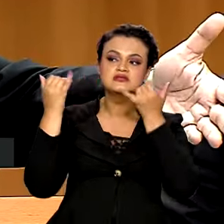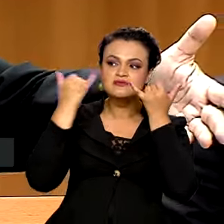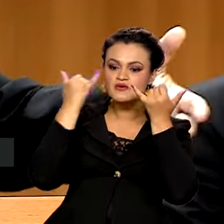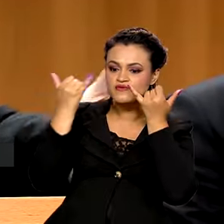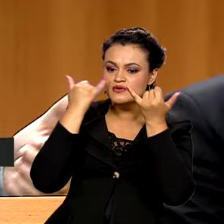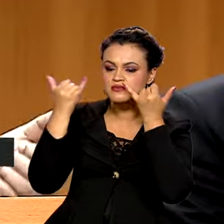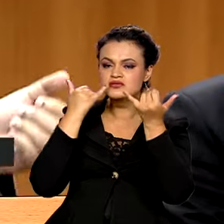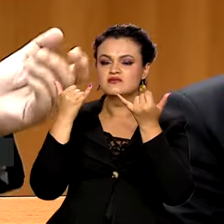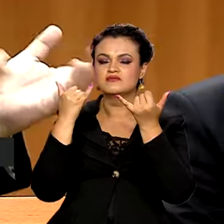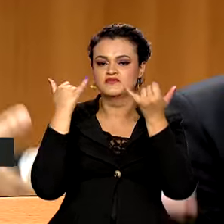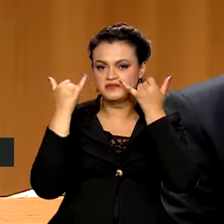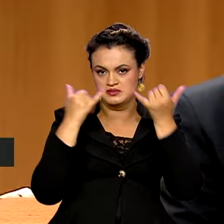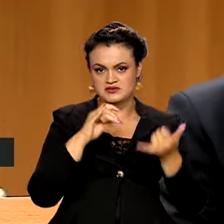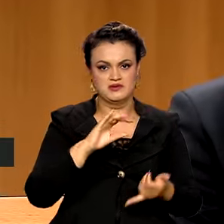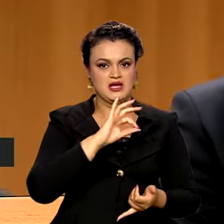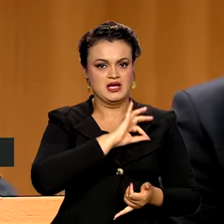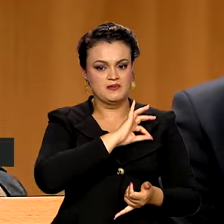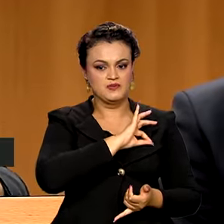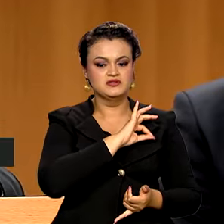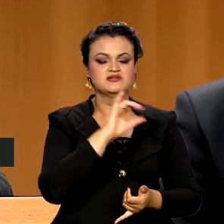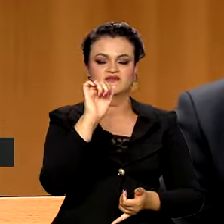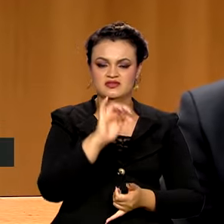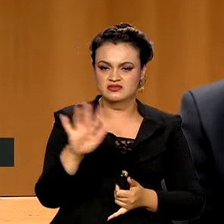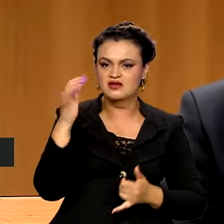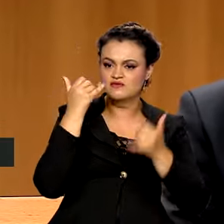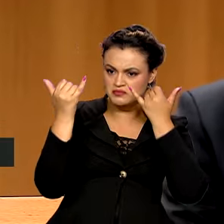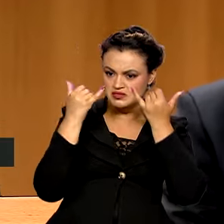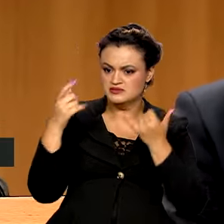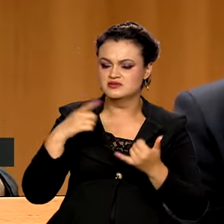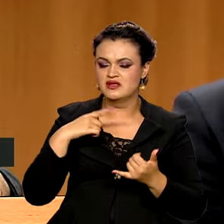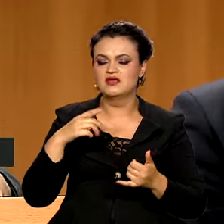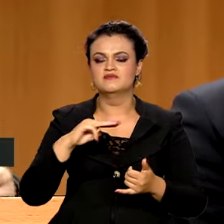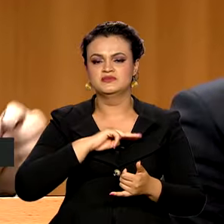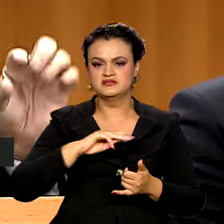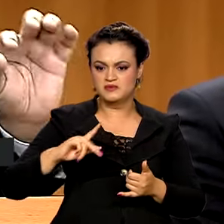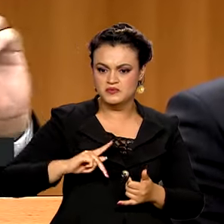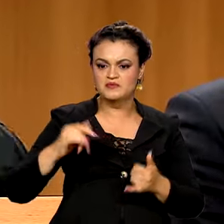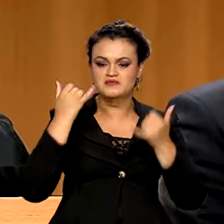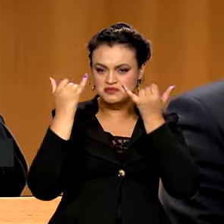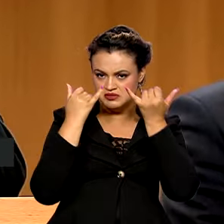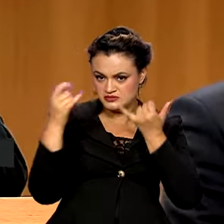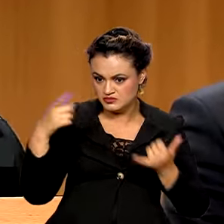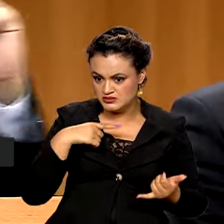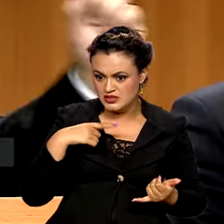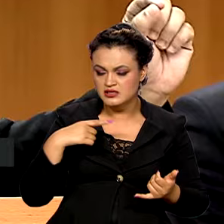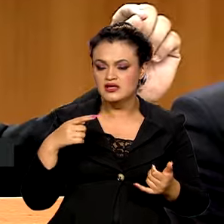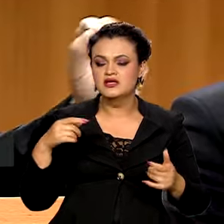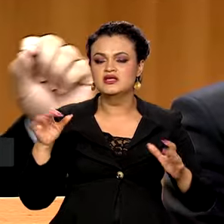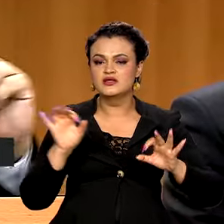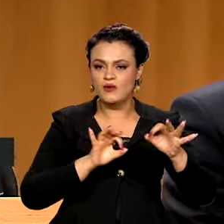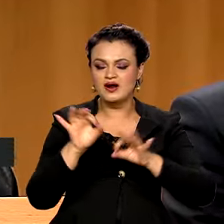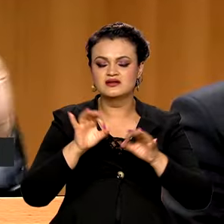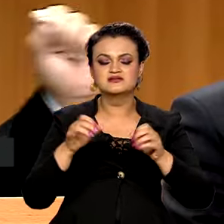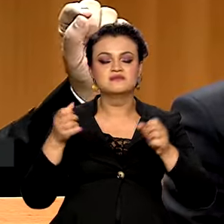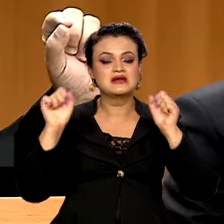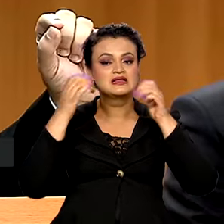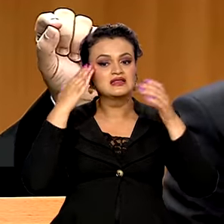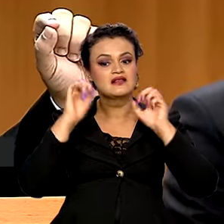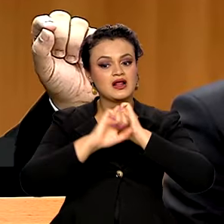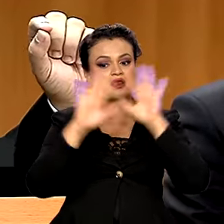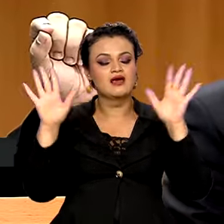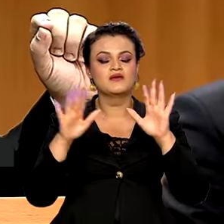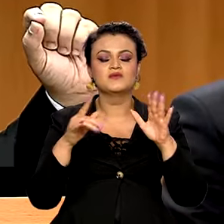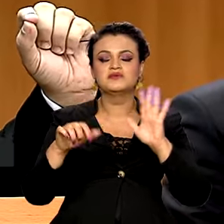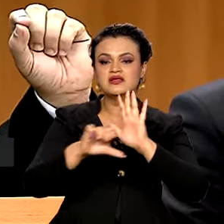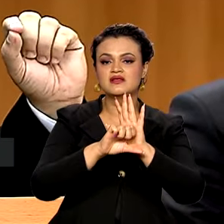informações, que a Polícia Federal tenha as informações, o Ministério Público tenha as informações, que conduza ao esclarecimento de toda a dinâmica